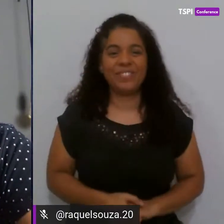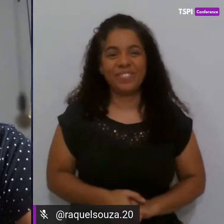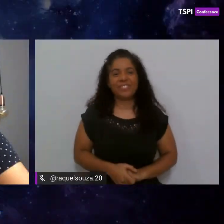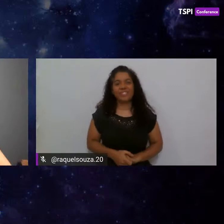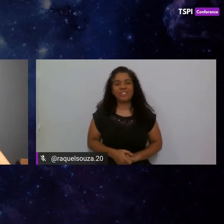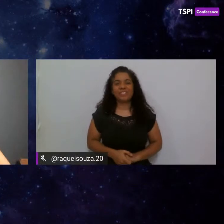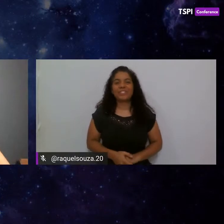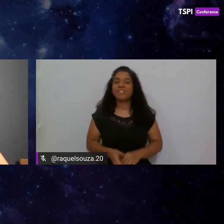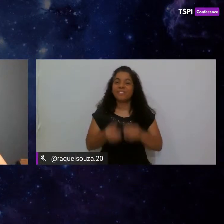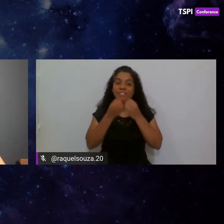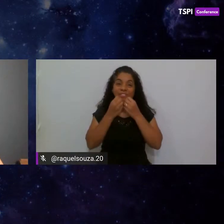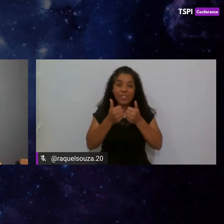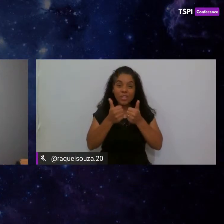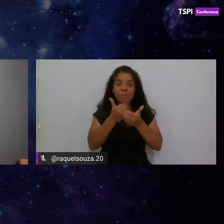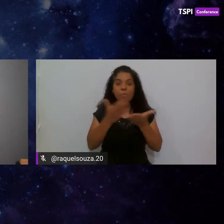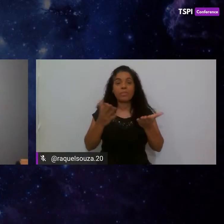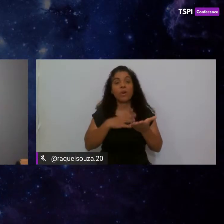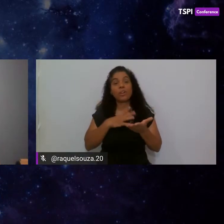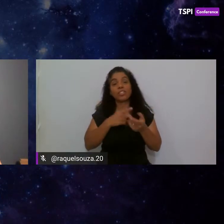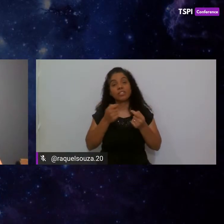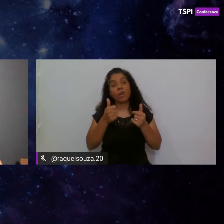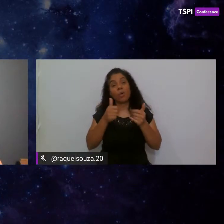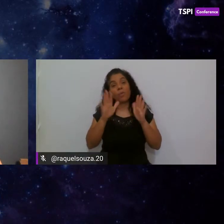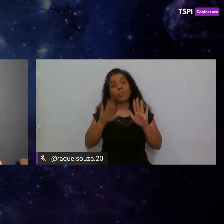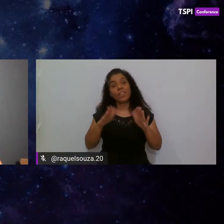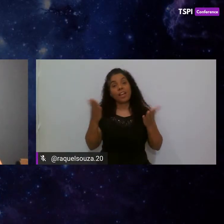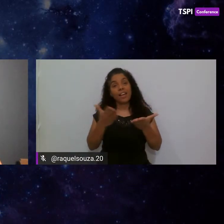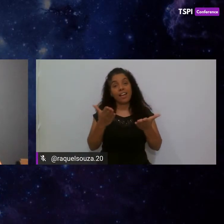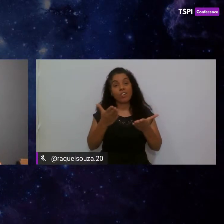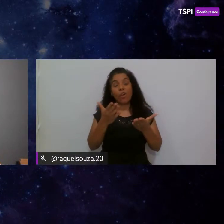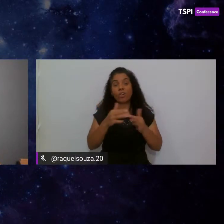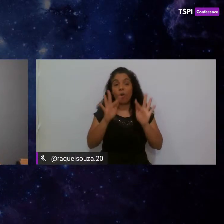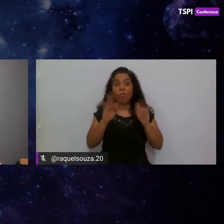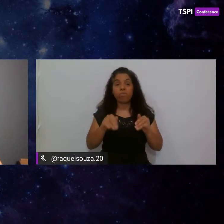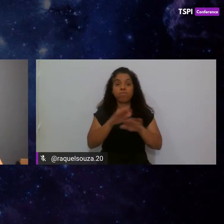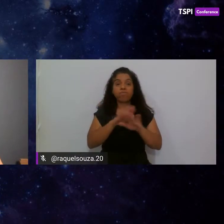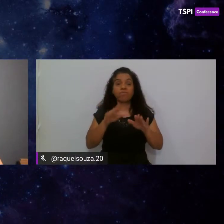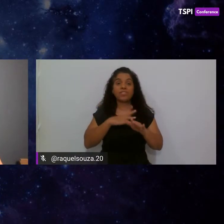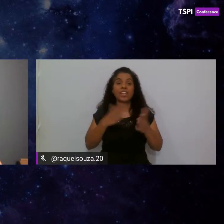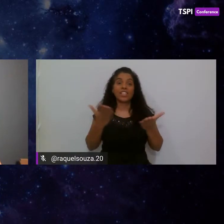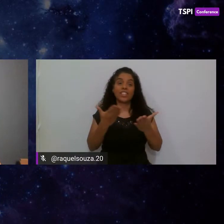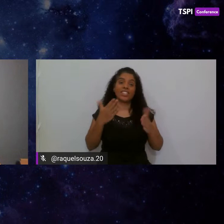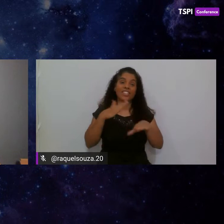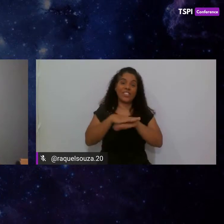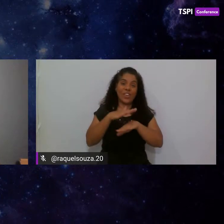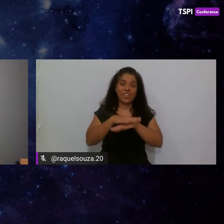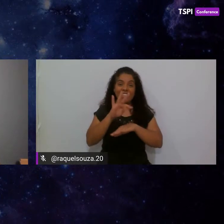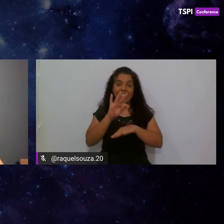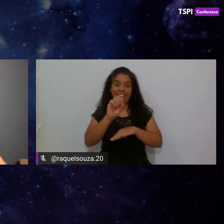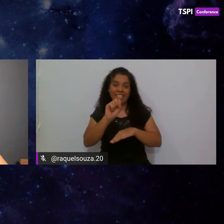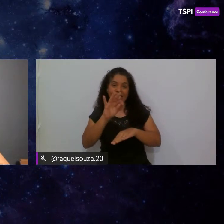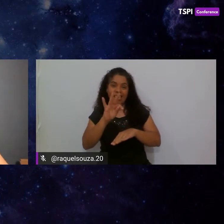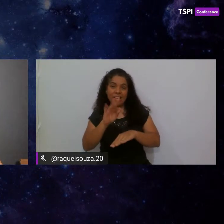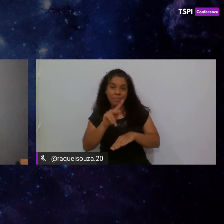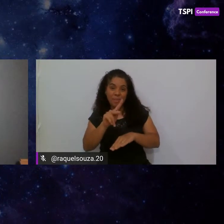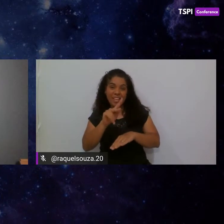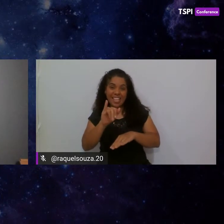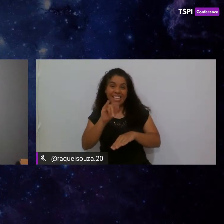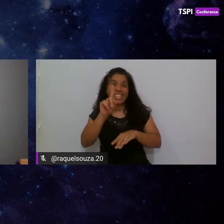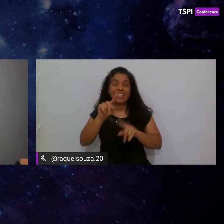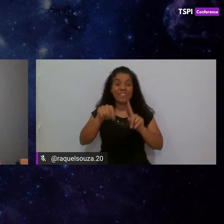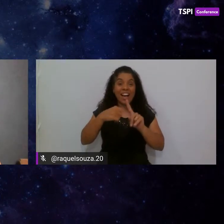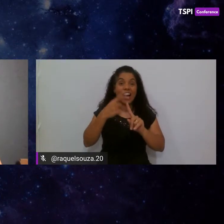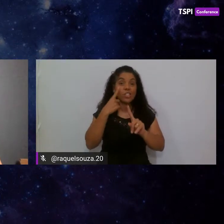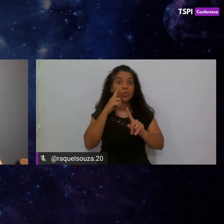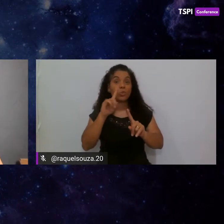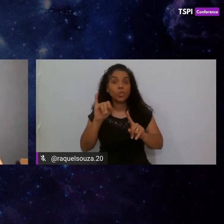muito bom pessoal a gente está chegando aqui então agora ao final dessa noite aqui de TSPI mais um dia onde a gente